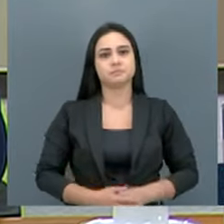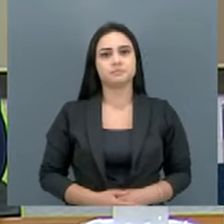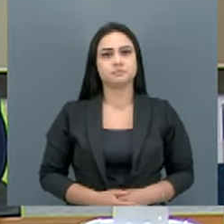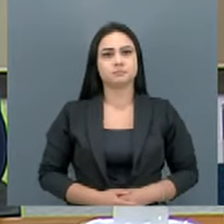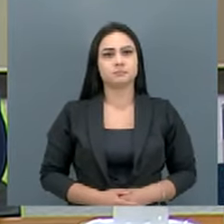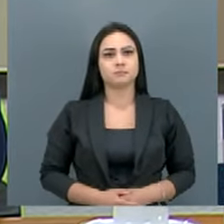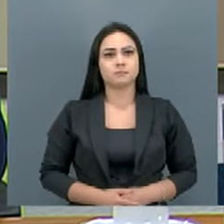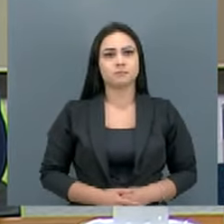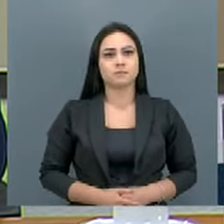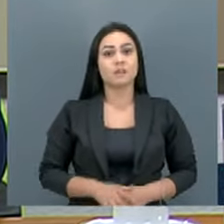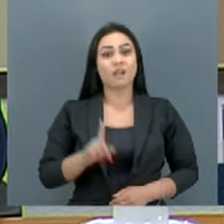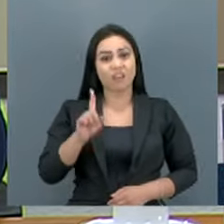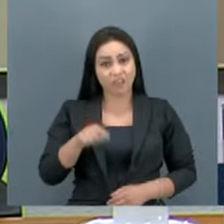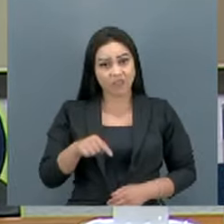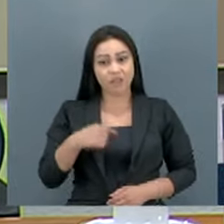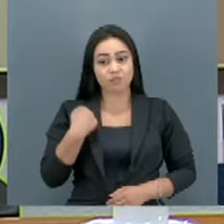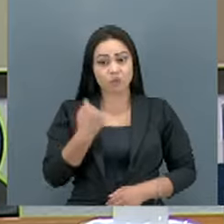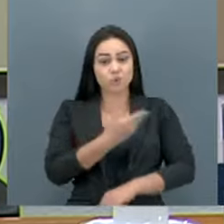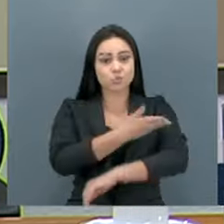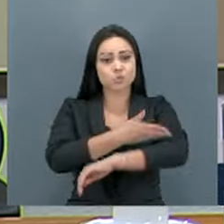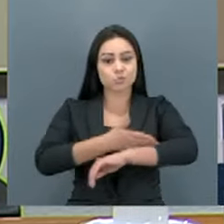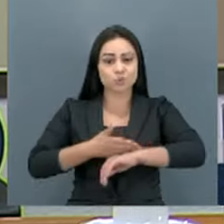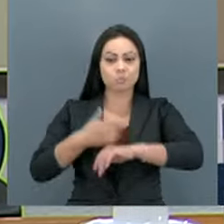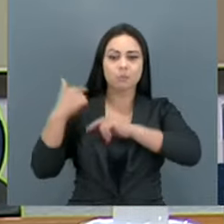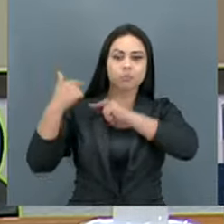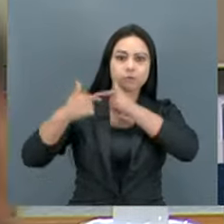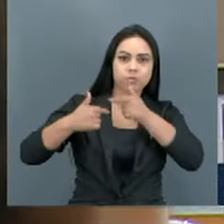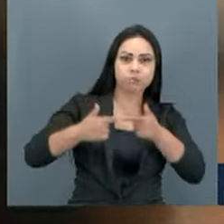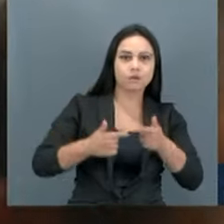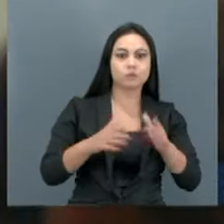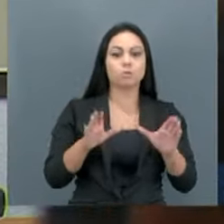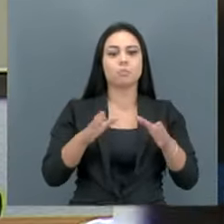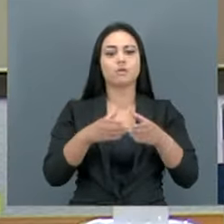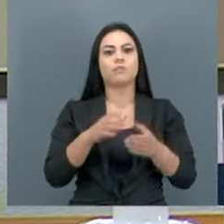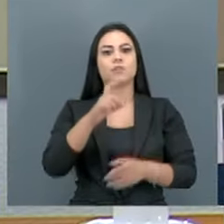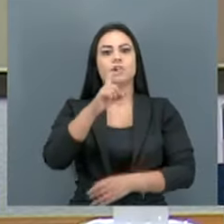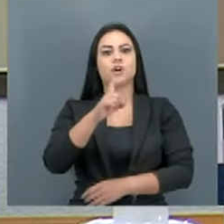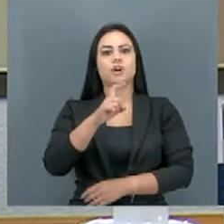Essa é a nossa tradição do povo Xavante.